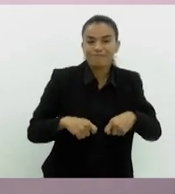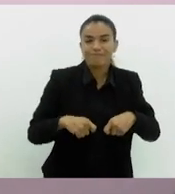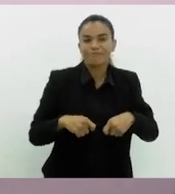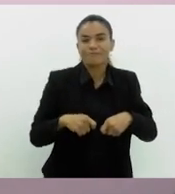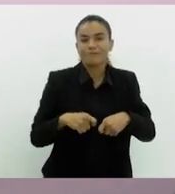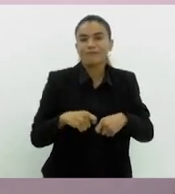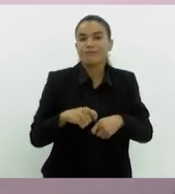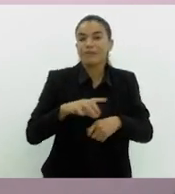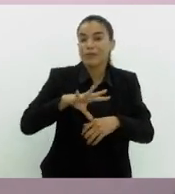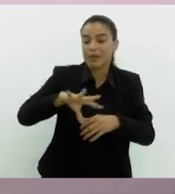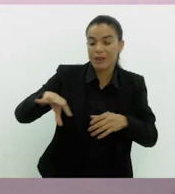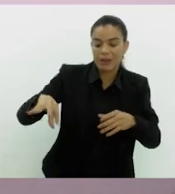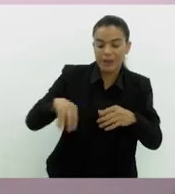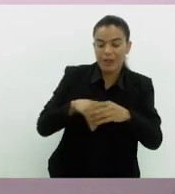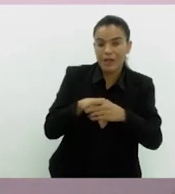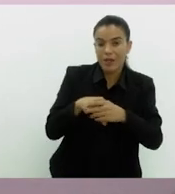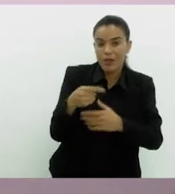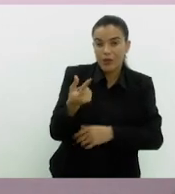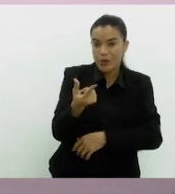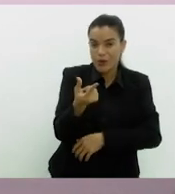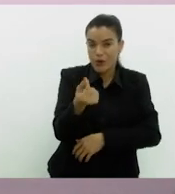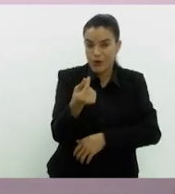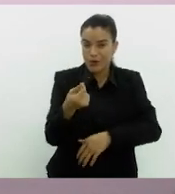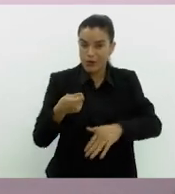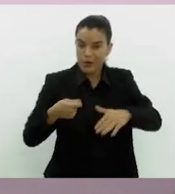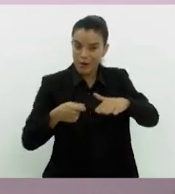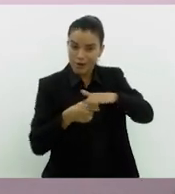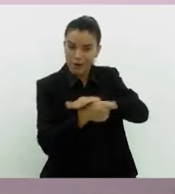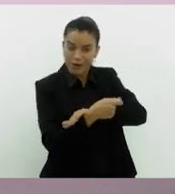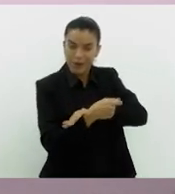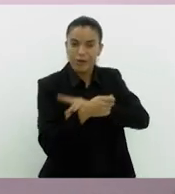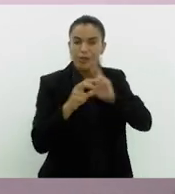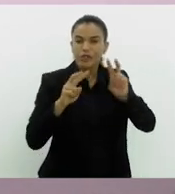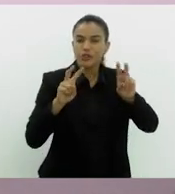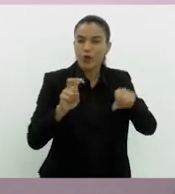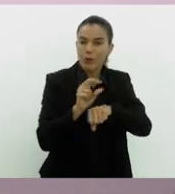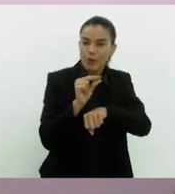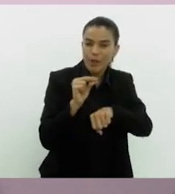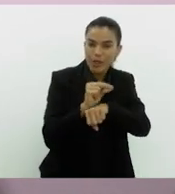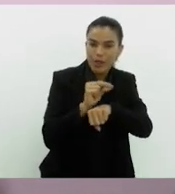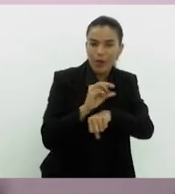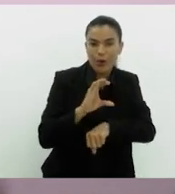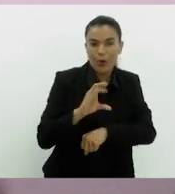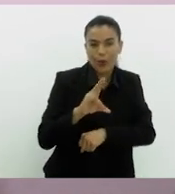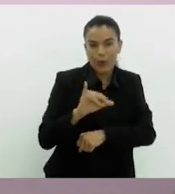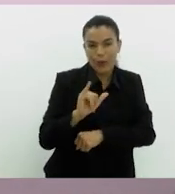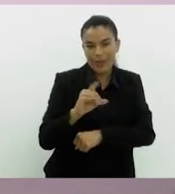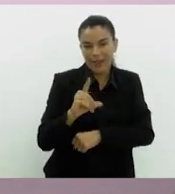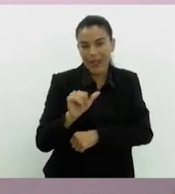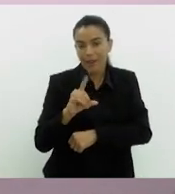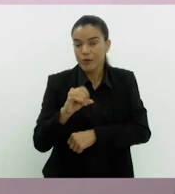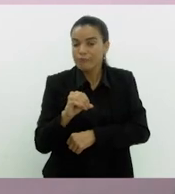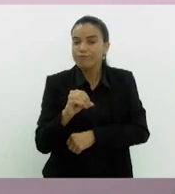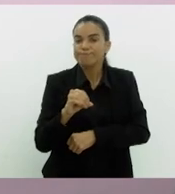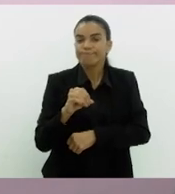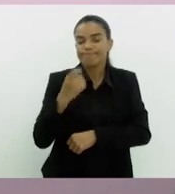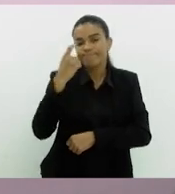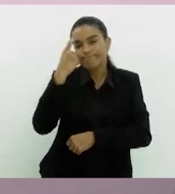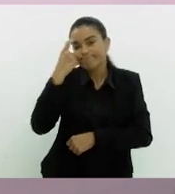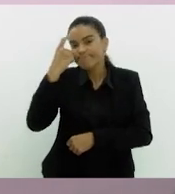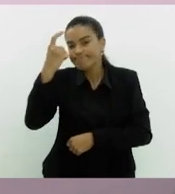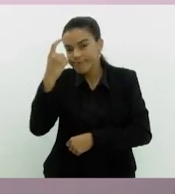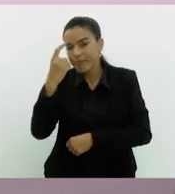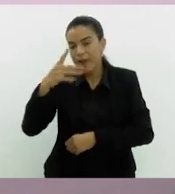questão do financiamento dos cuidados, que é uma parte importantíssima de pensar